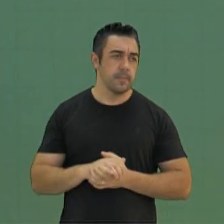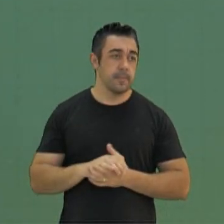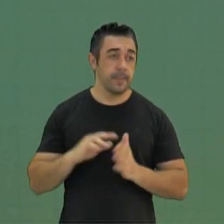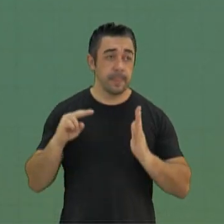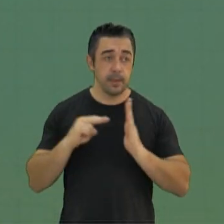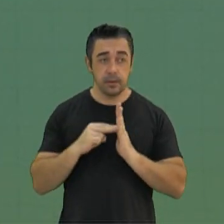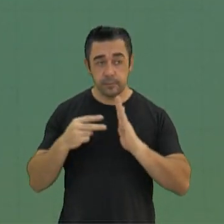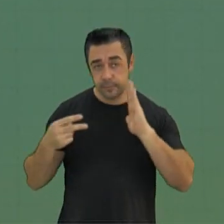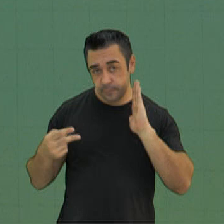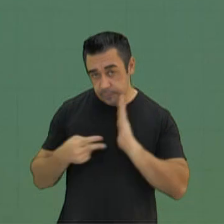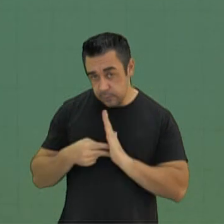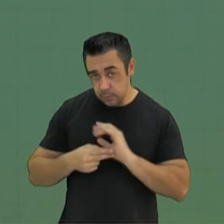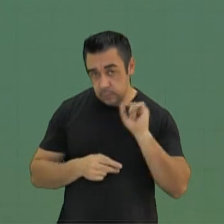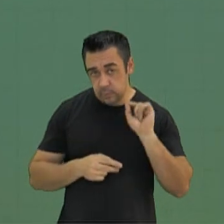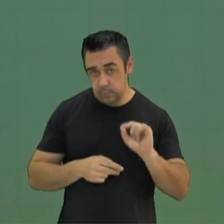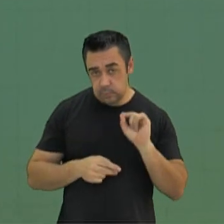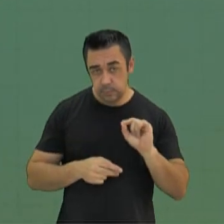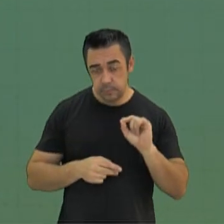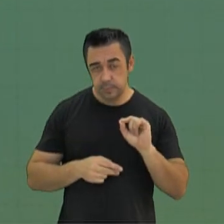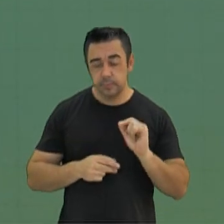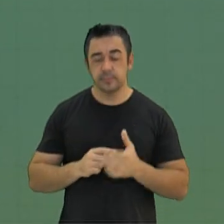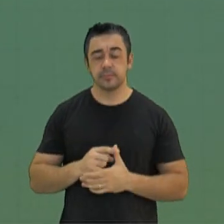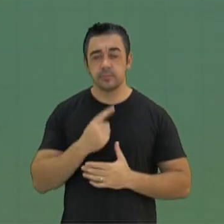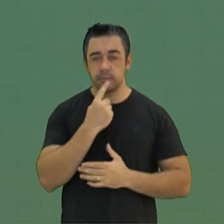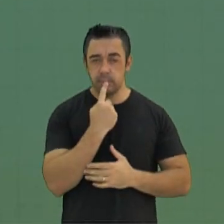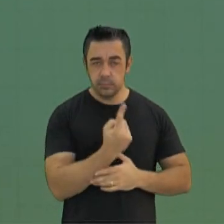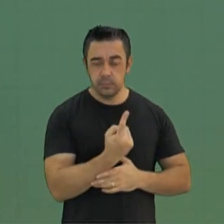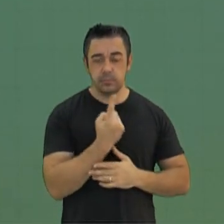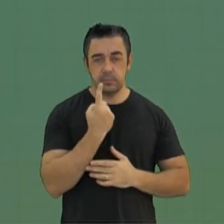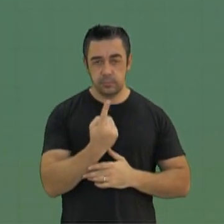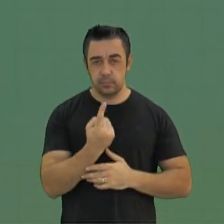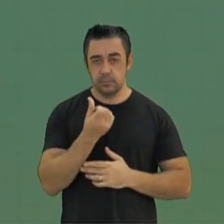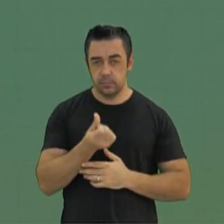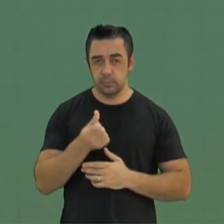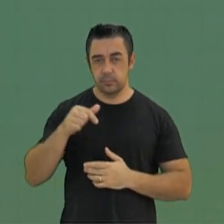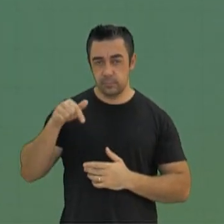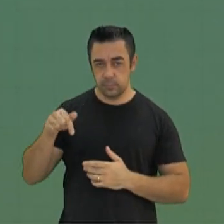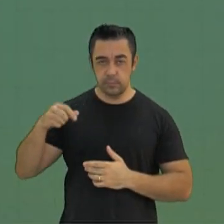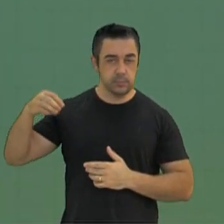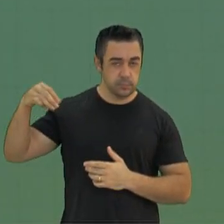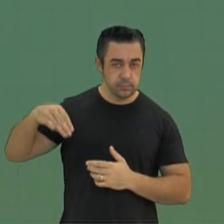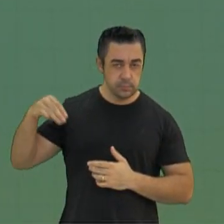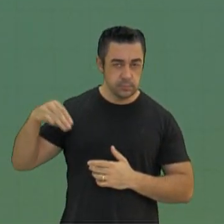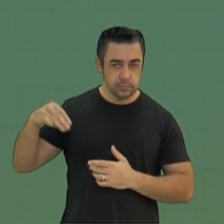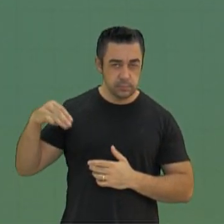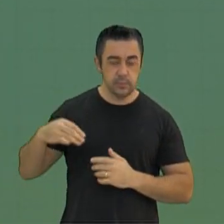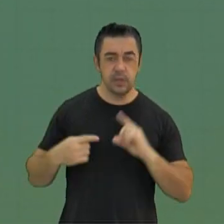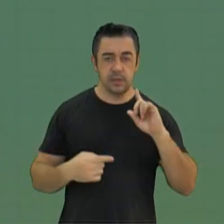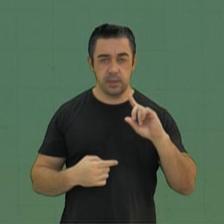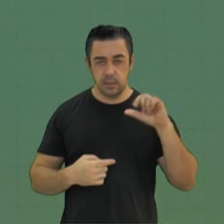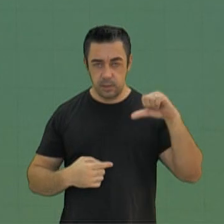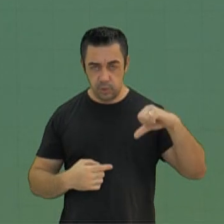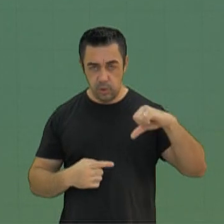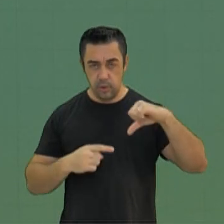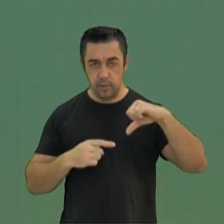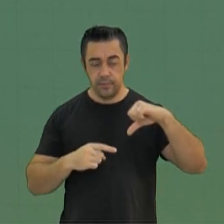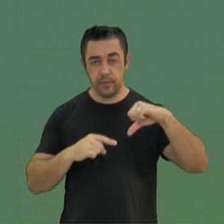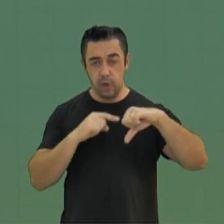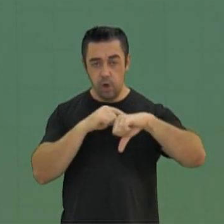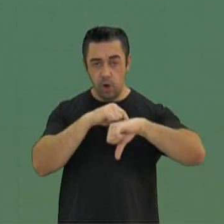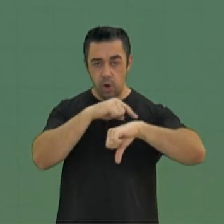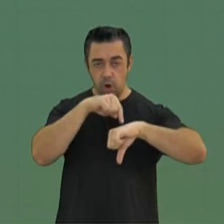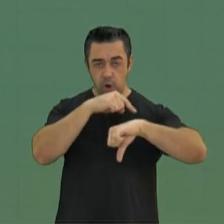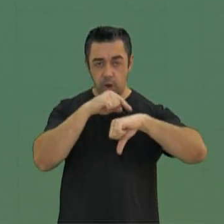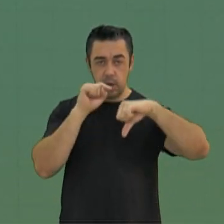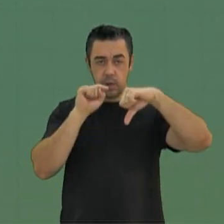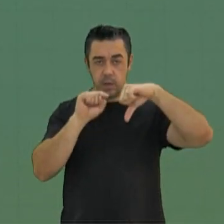Isso significa que o quê? Em 1167 minutos, cabem 19 horas e